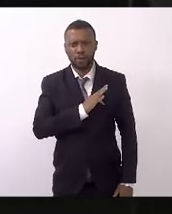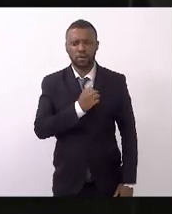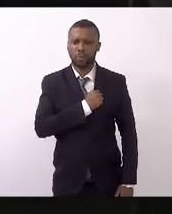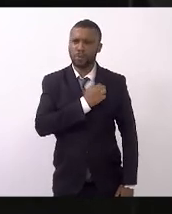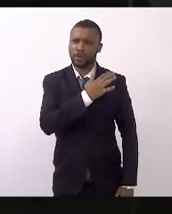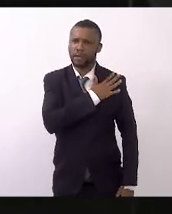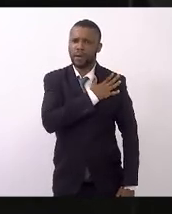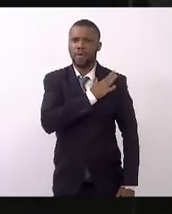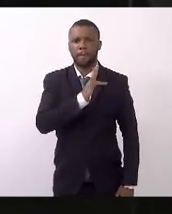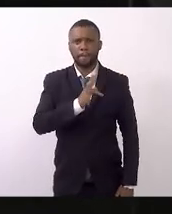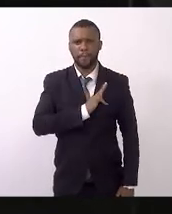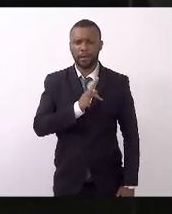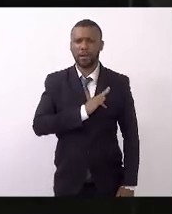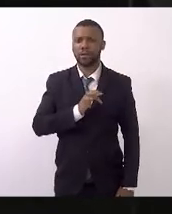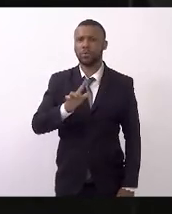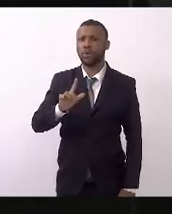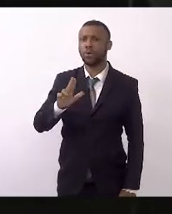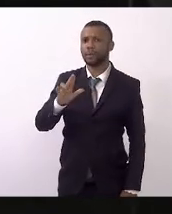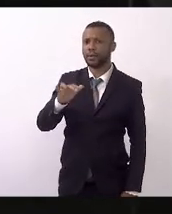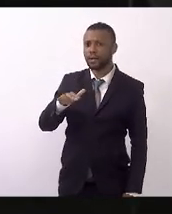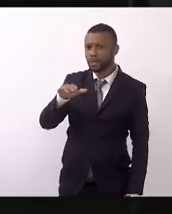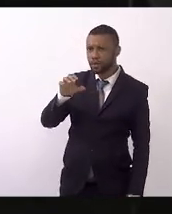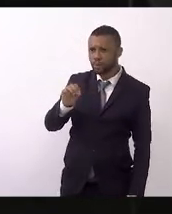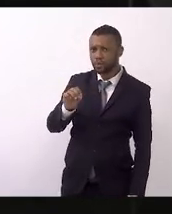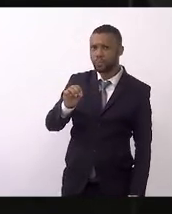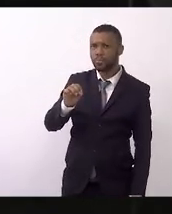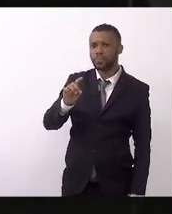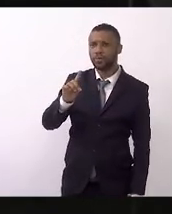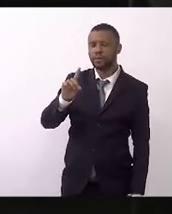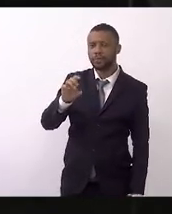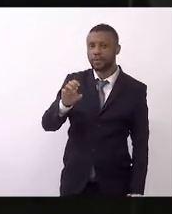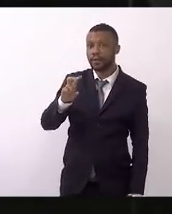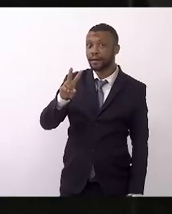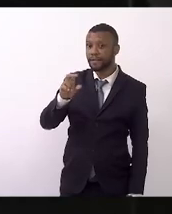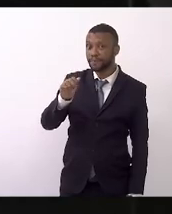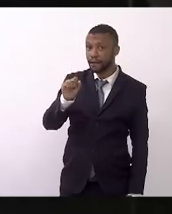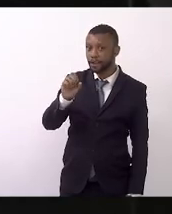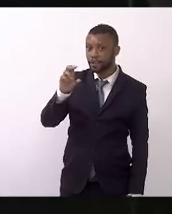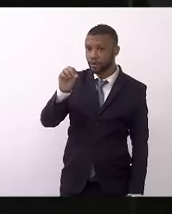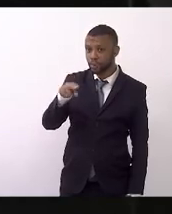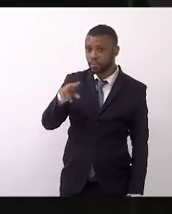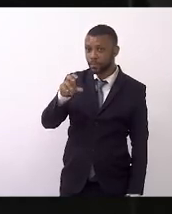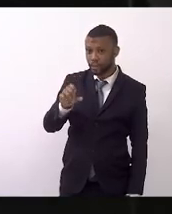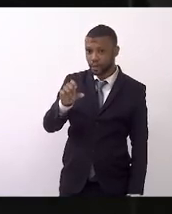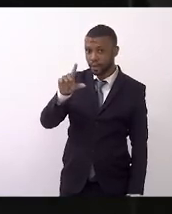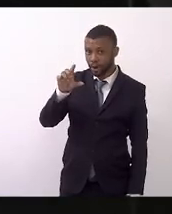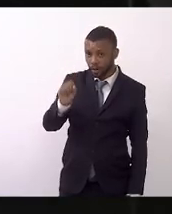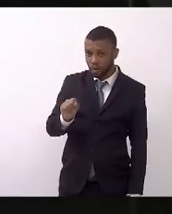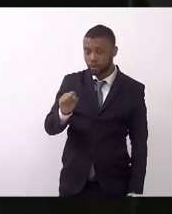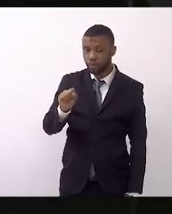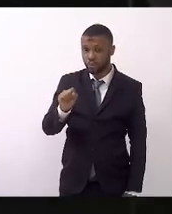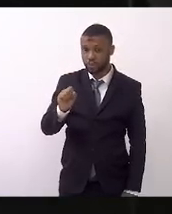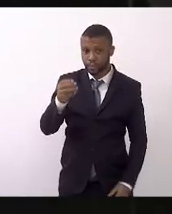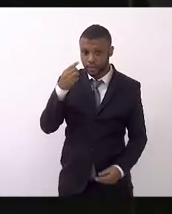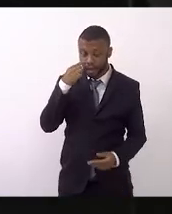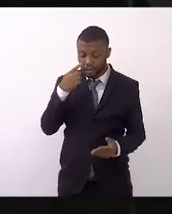PM Luciano de Vasconcelos. Está aqui, ó, em minhas